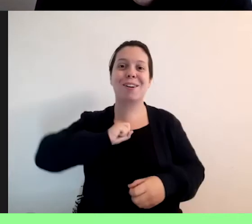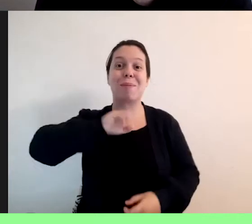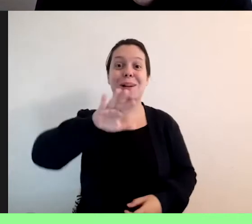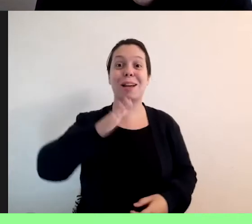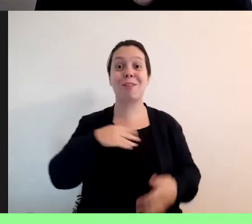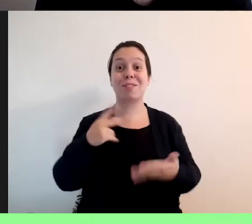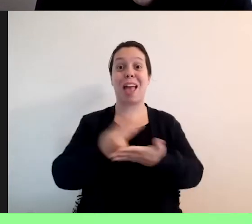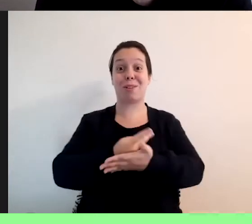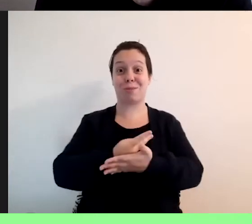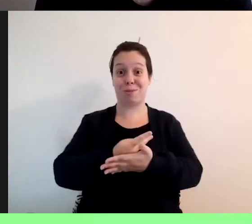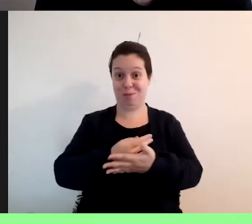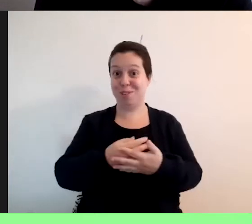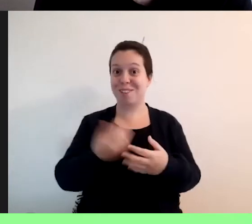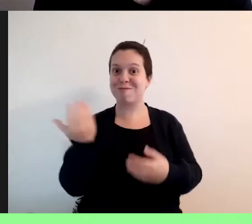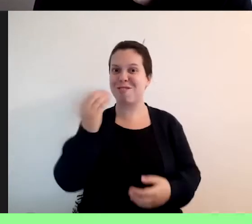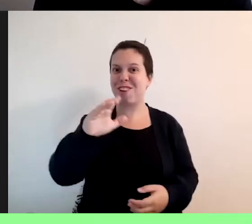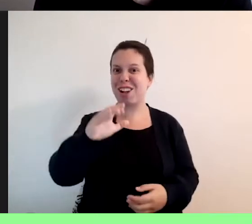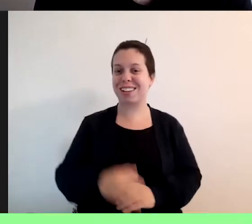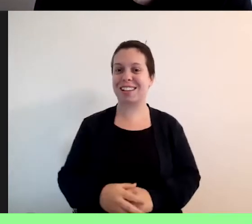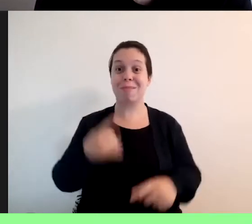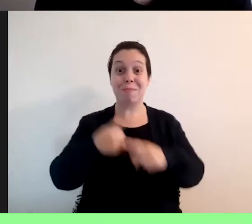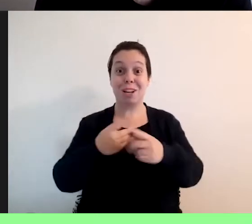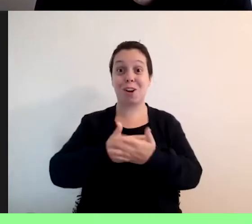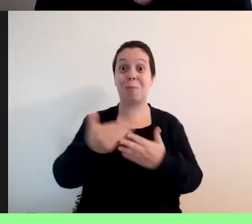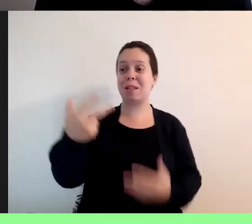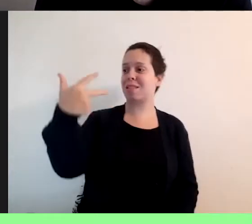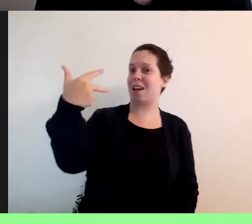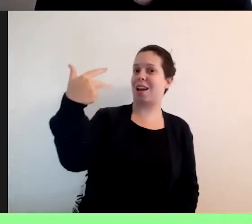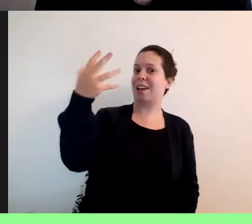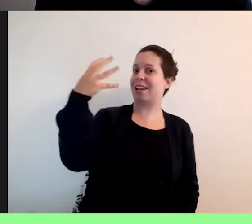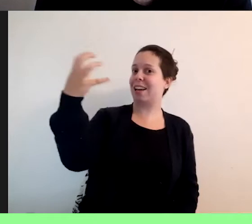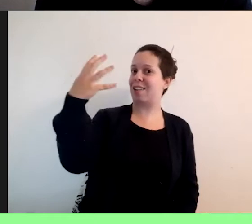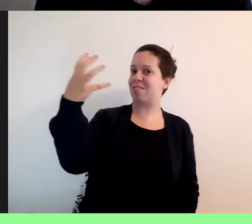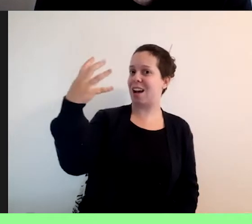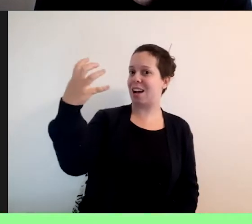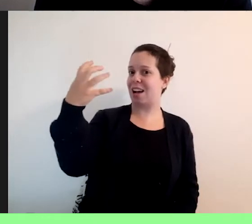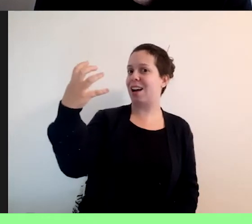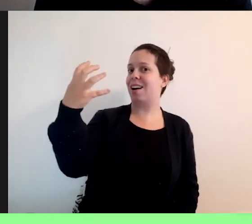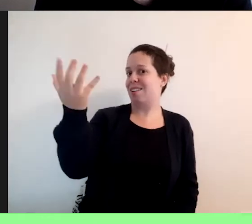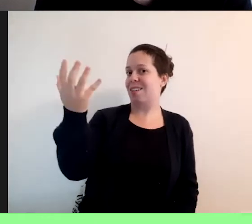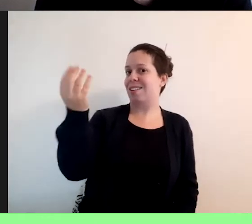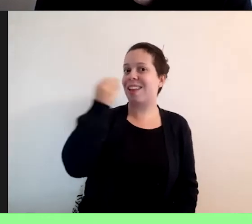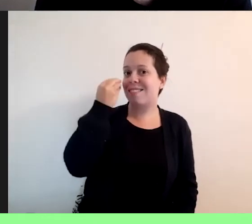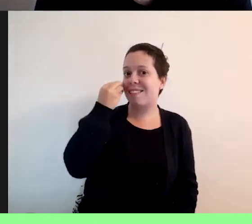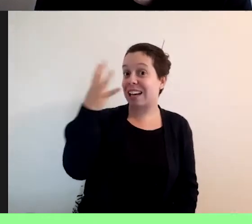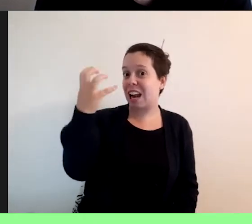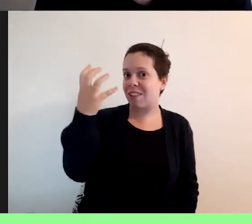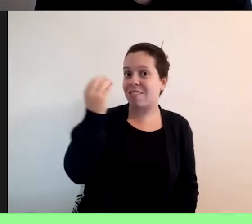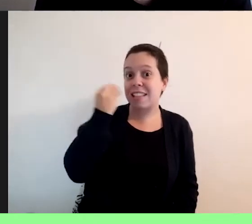eu comecei a gravava um vídeo, tentava postar e não ia.